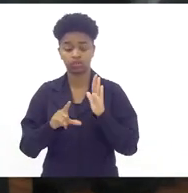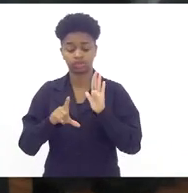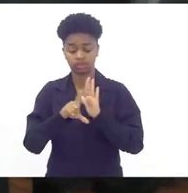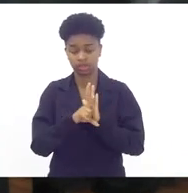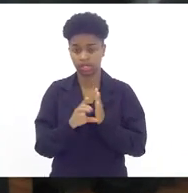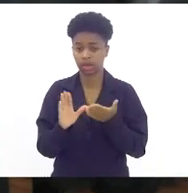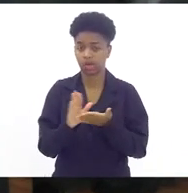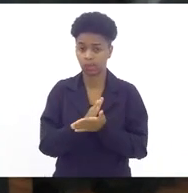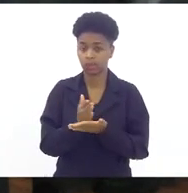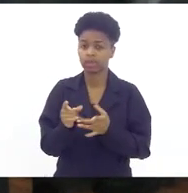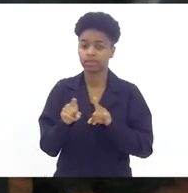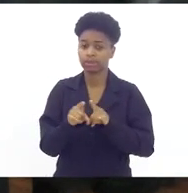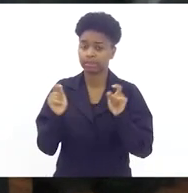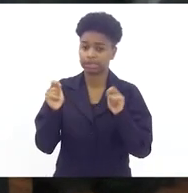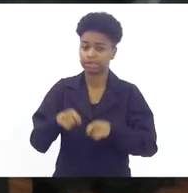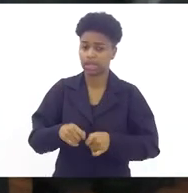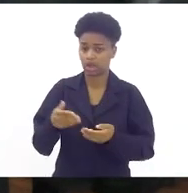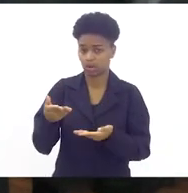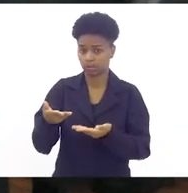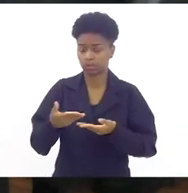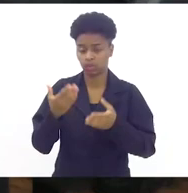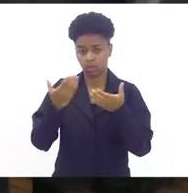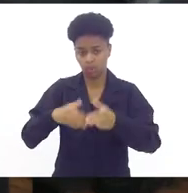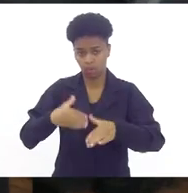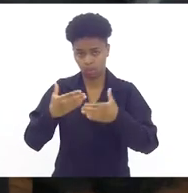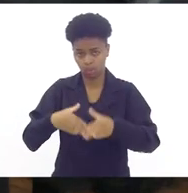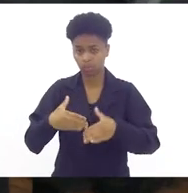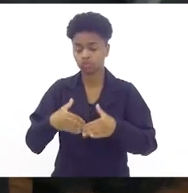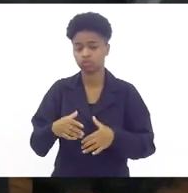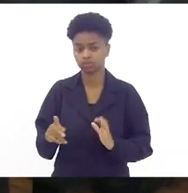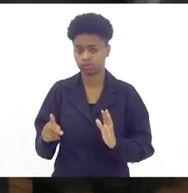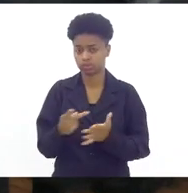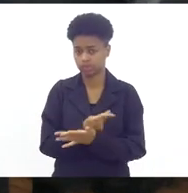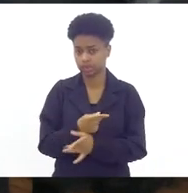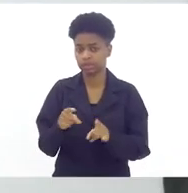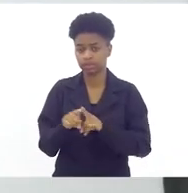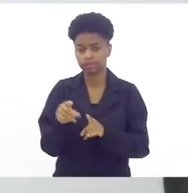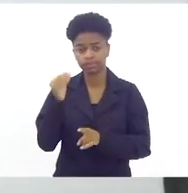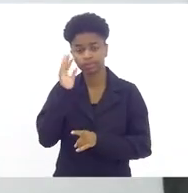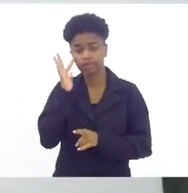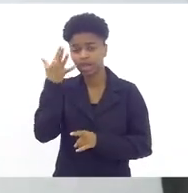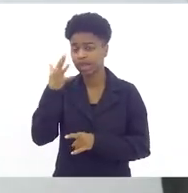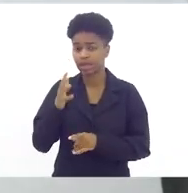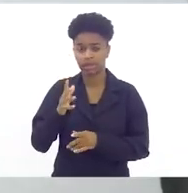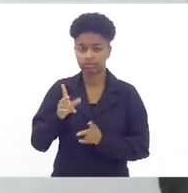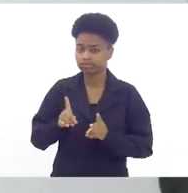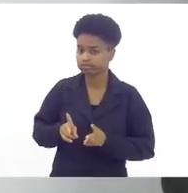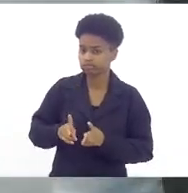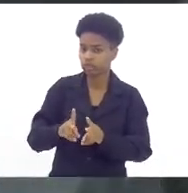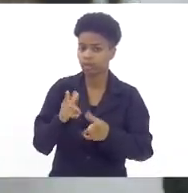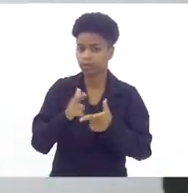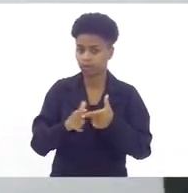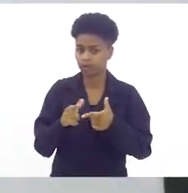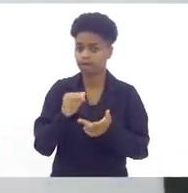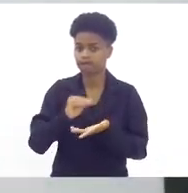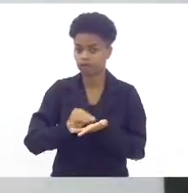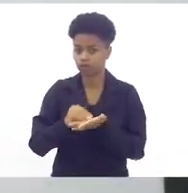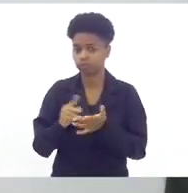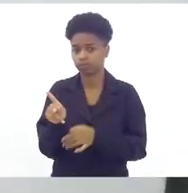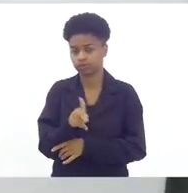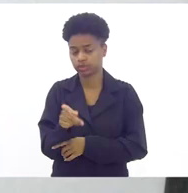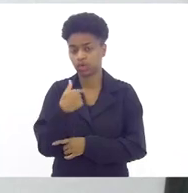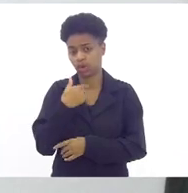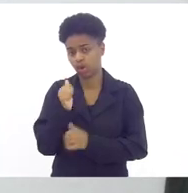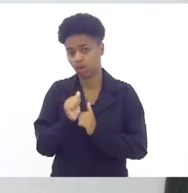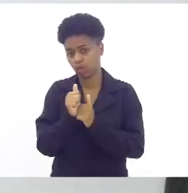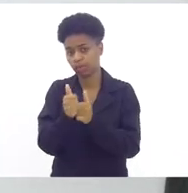convocação de ter concurso para sanar de forma definitiva esse problema da carência de professores tem acompanhado por